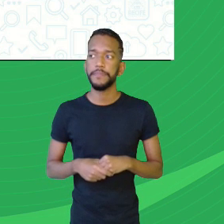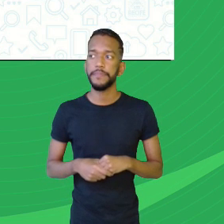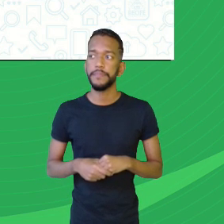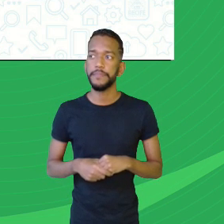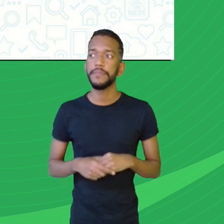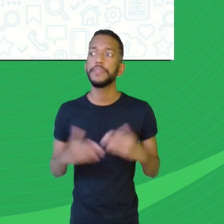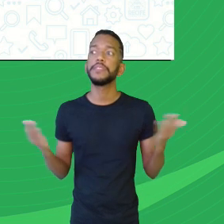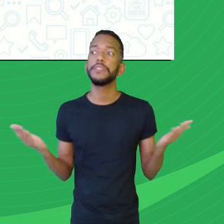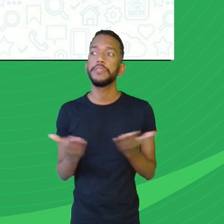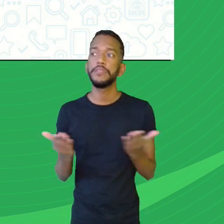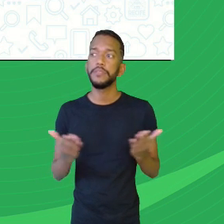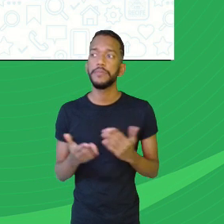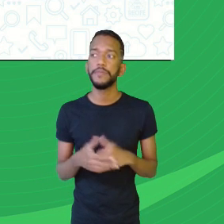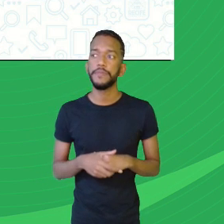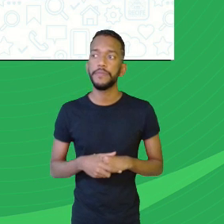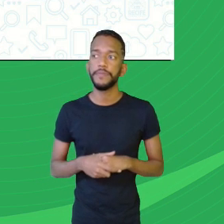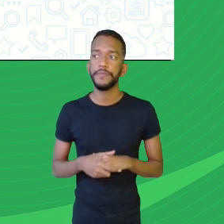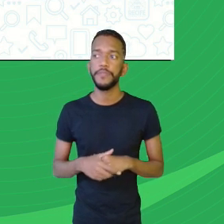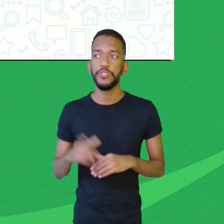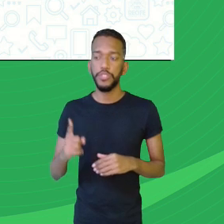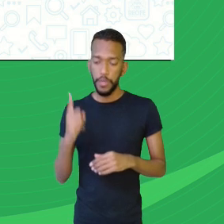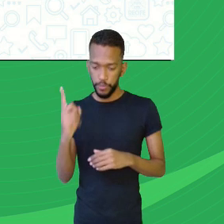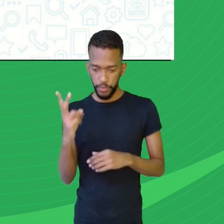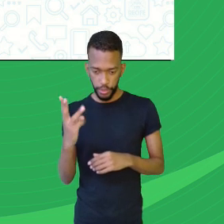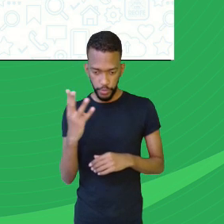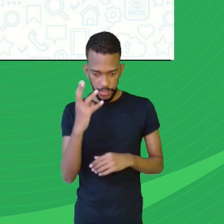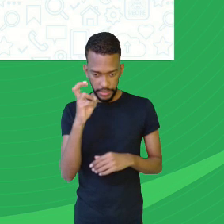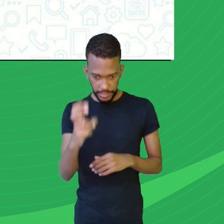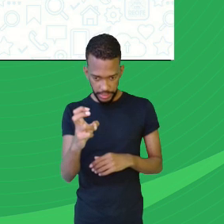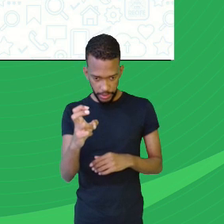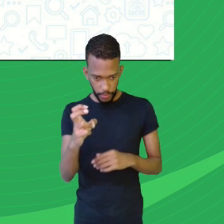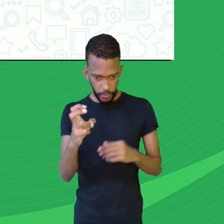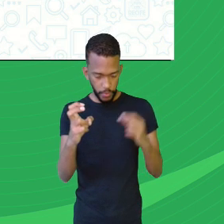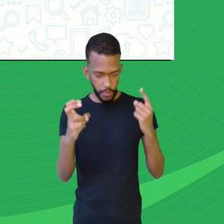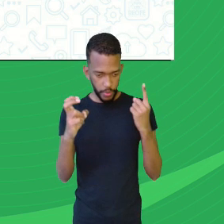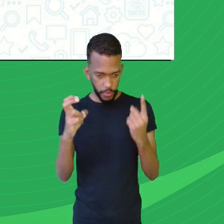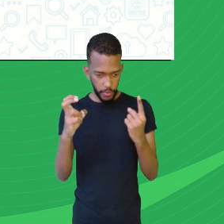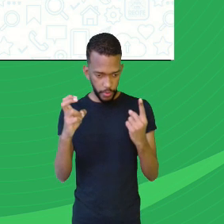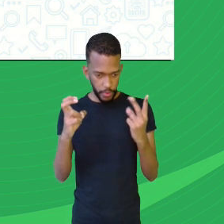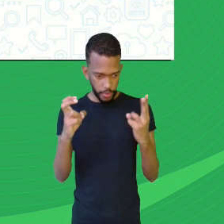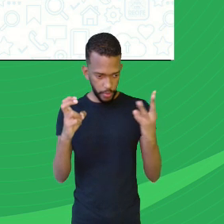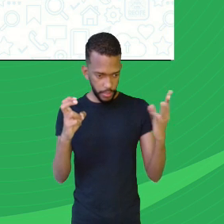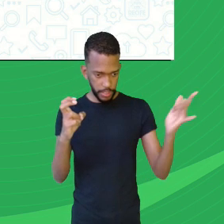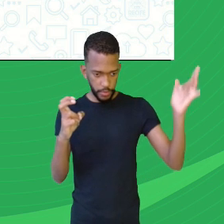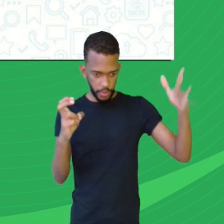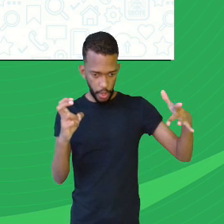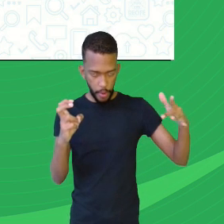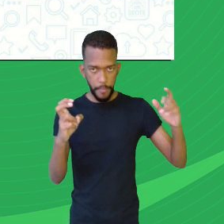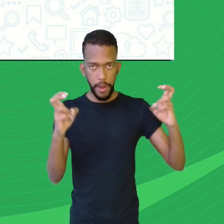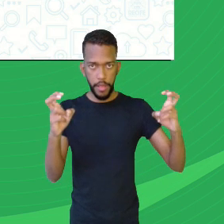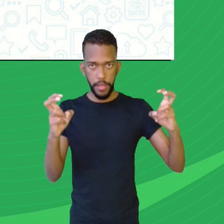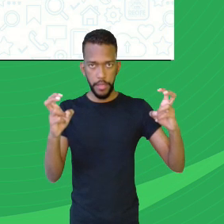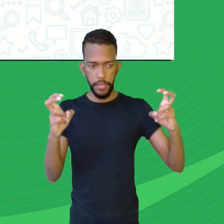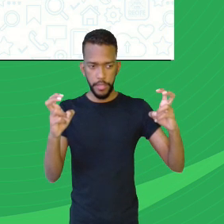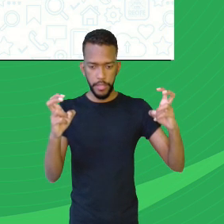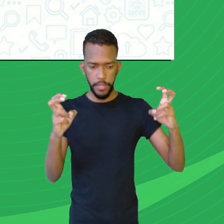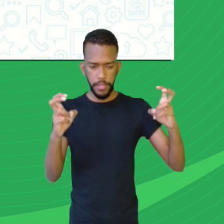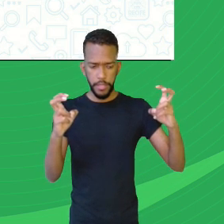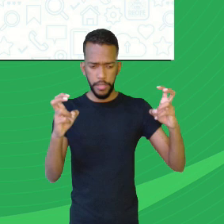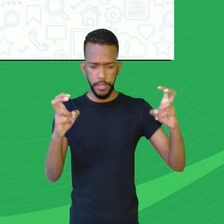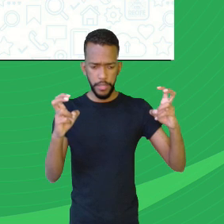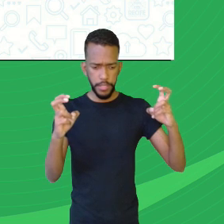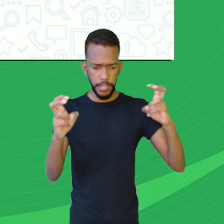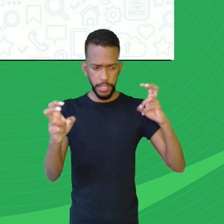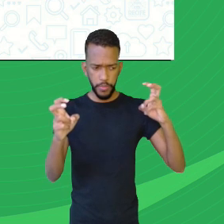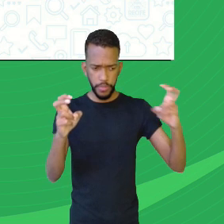E agora, se Vilma pintou 5 partes do inteiro, que tem ao todo 10 partes, podemos